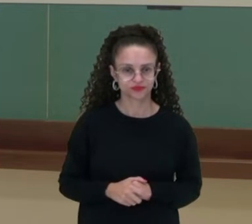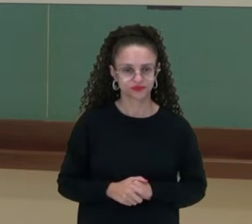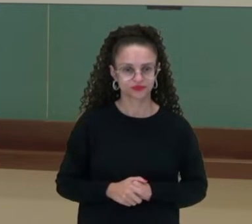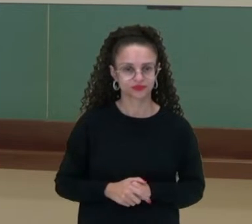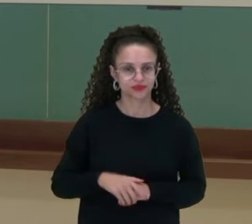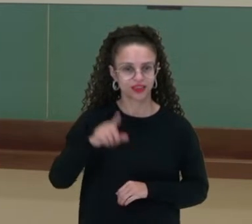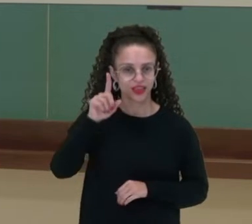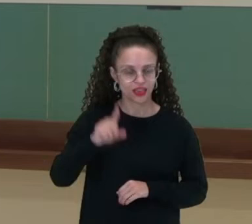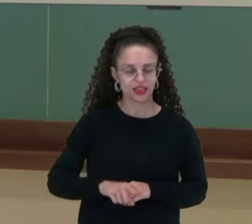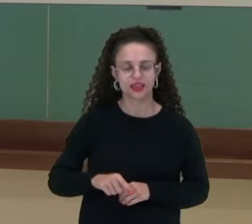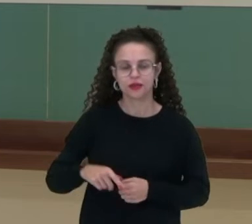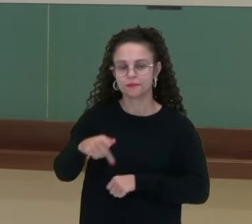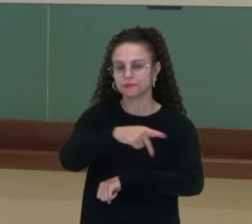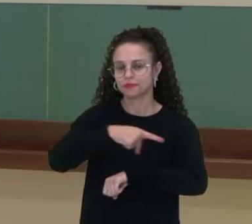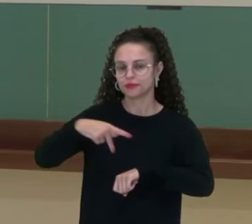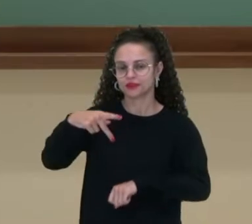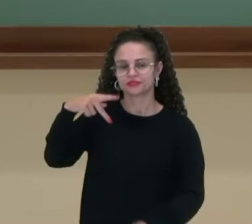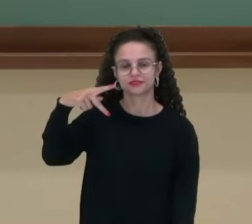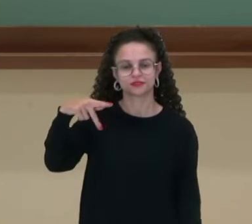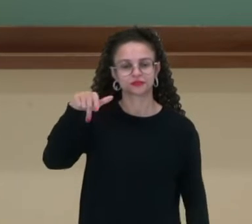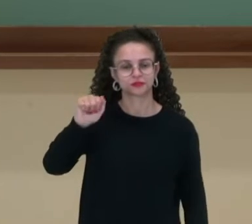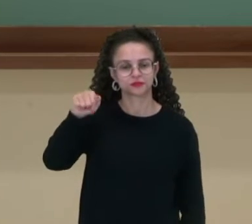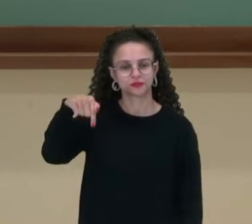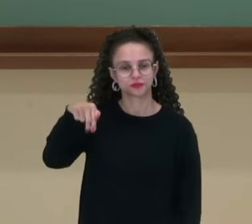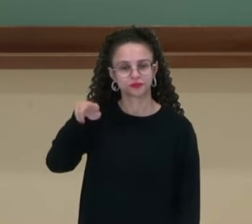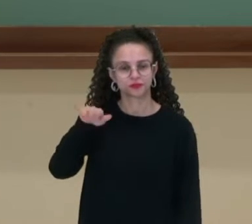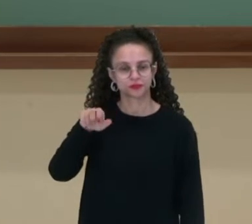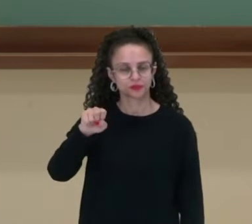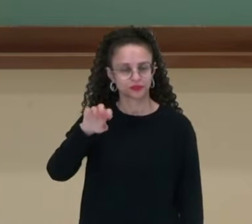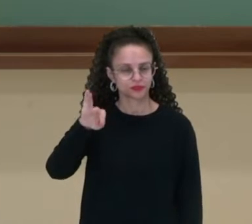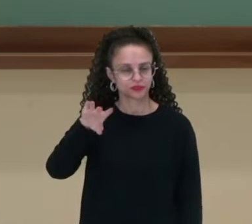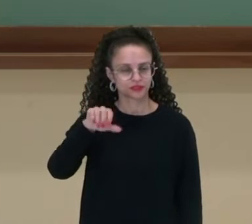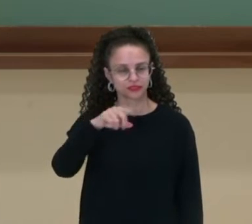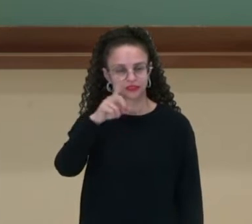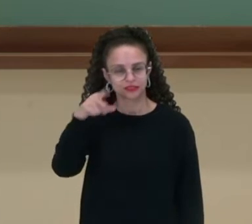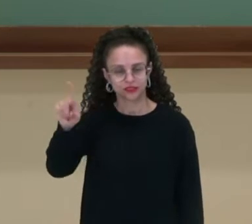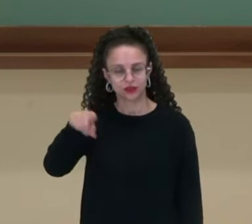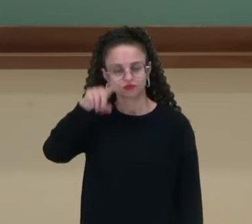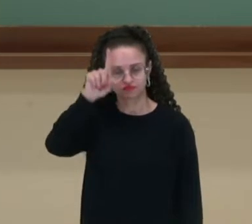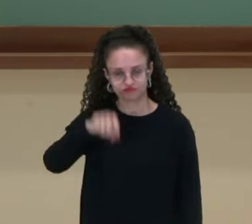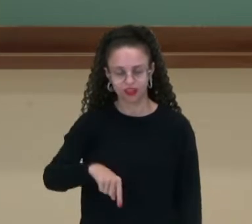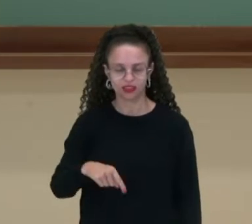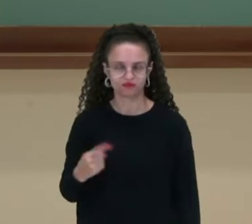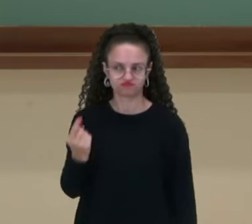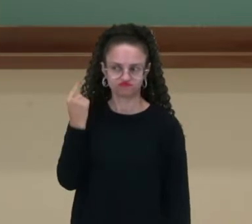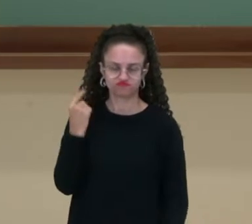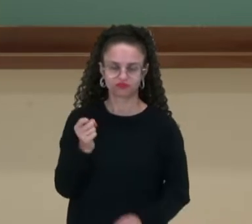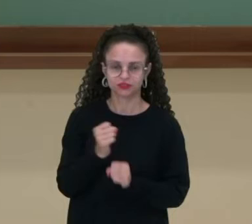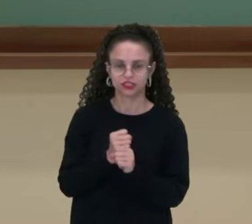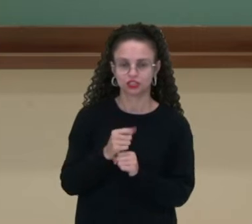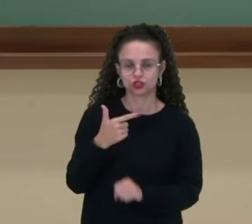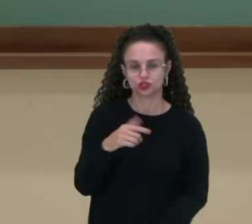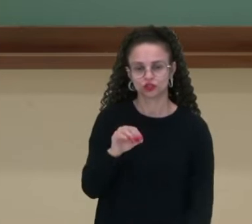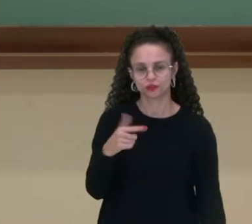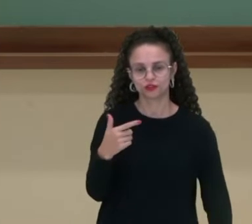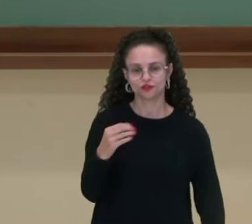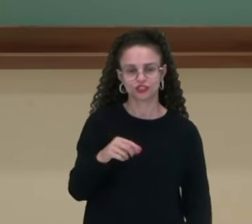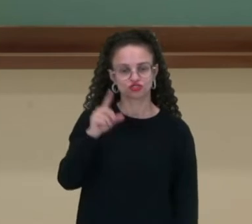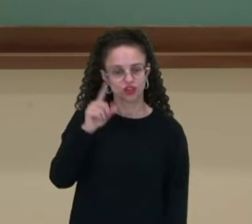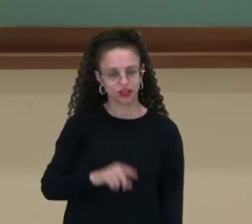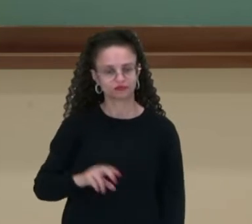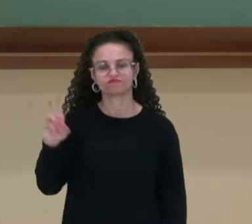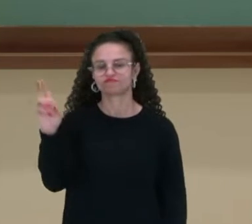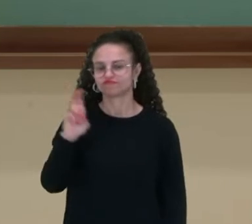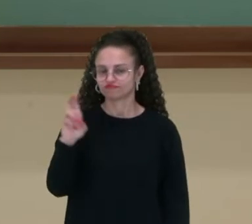O Paquistão, recentemente, a partir do ano 2020 aí, ele passou então a assumir a 5ª posição no ranking de